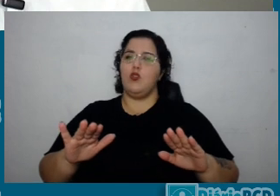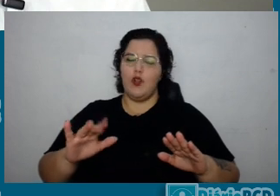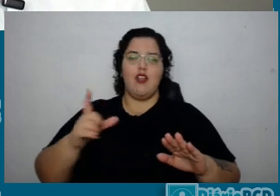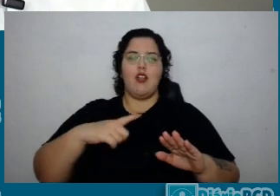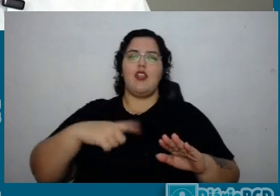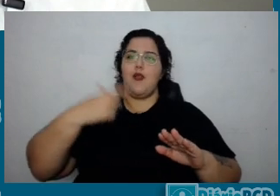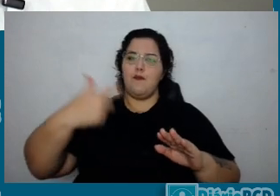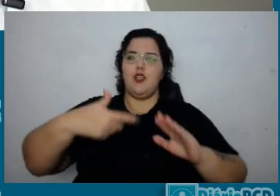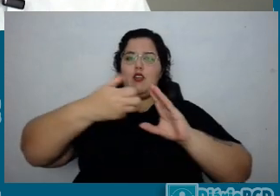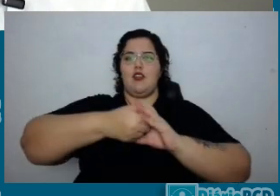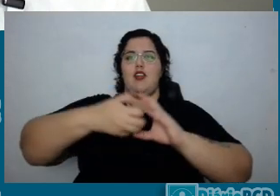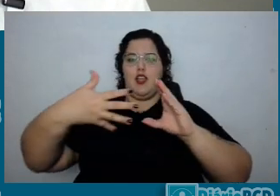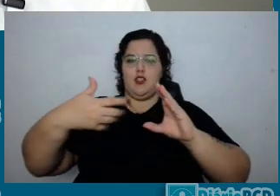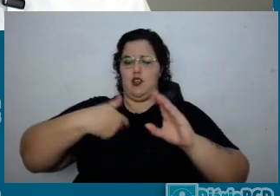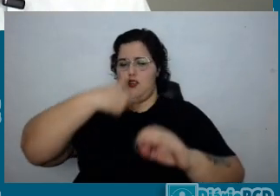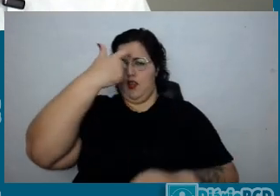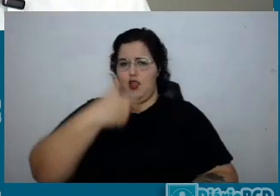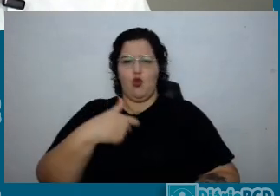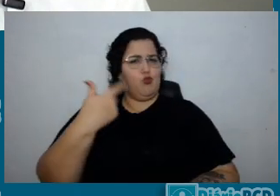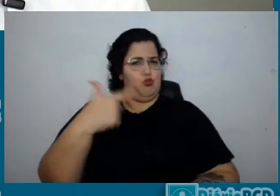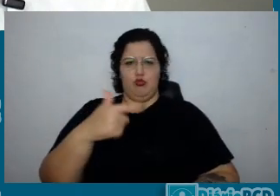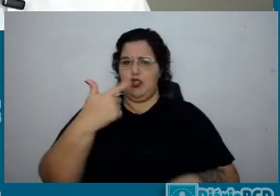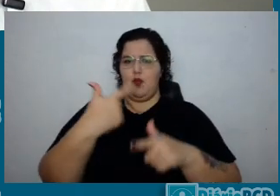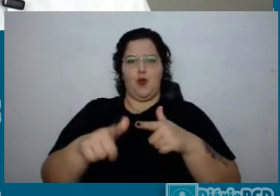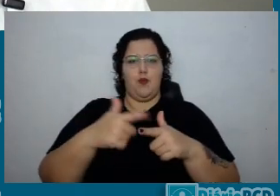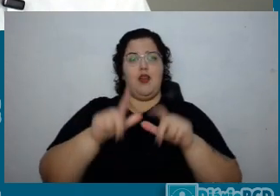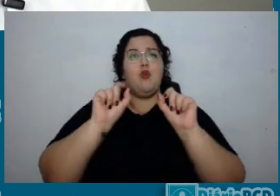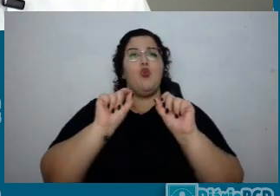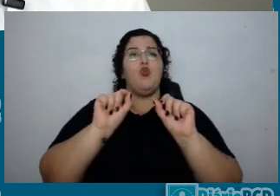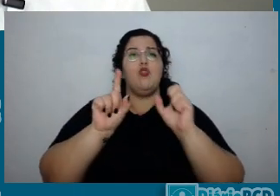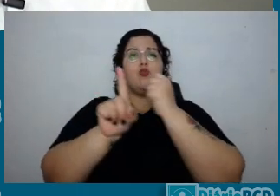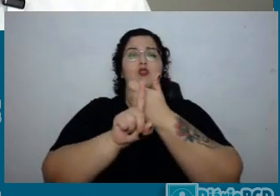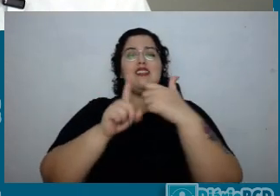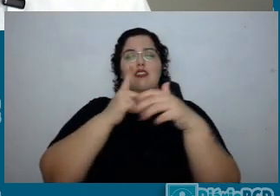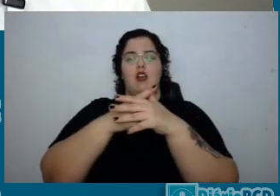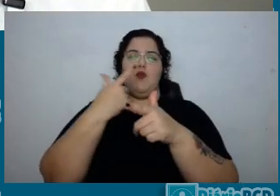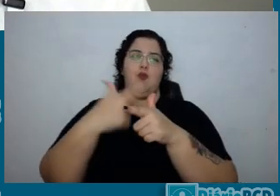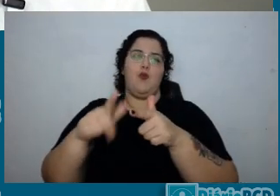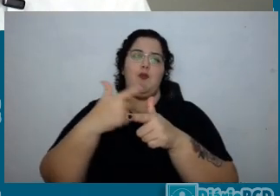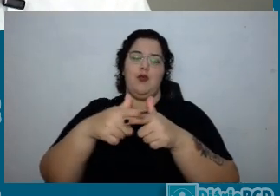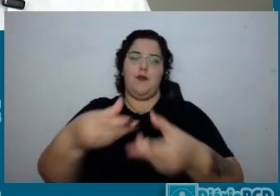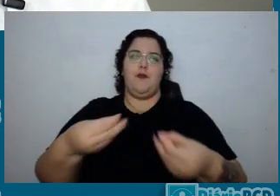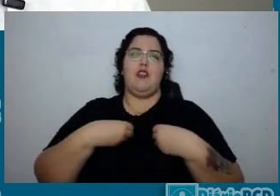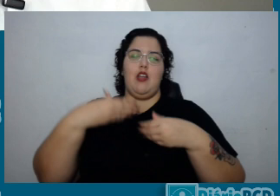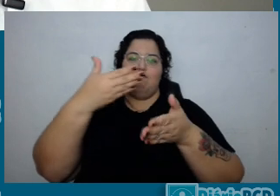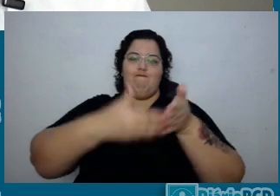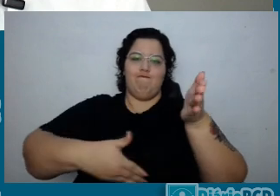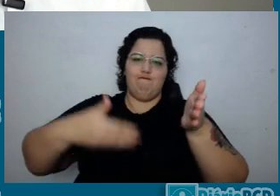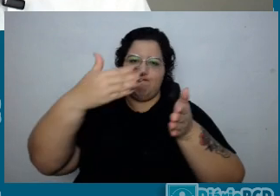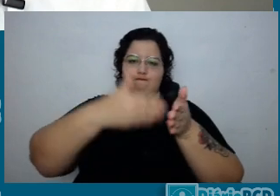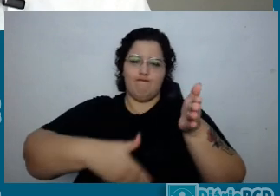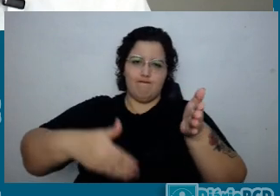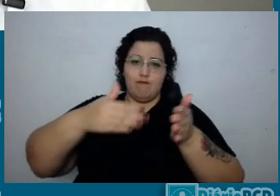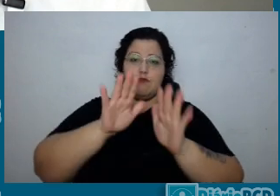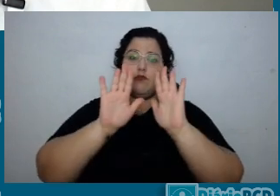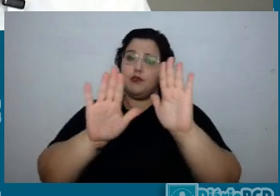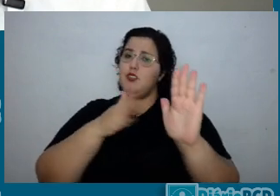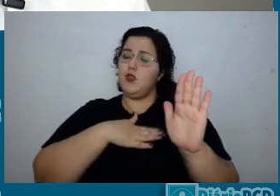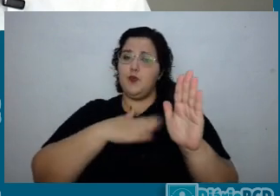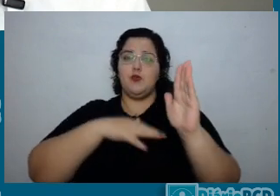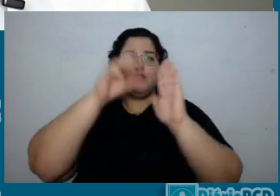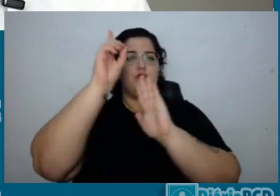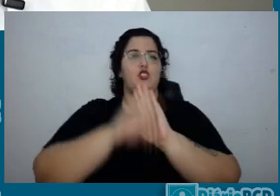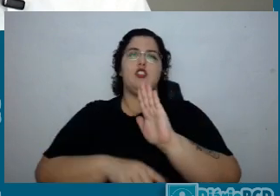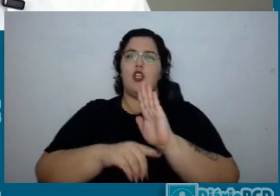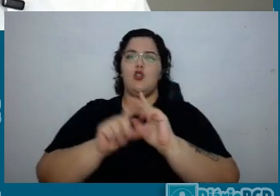deficiência que somos o problema da sociedade, mas sim as barreiras que nos impedem a exercer os nossos direitos. E, para isso,